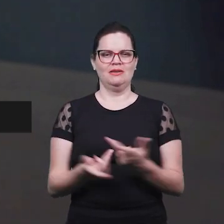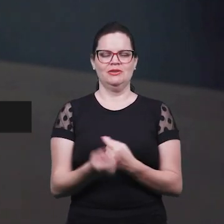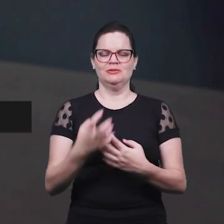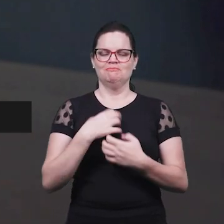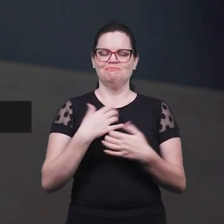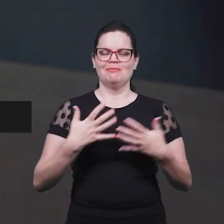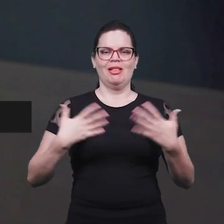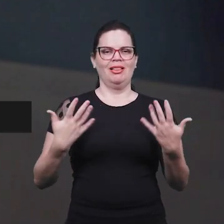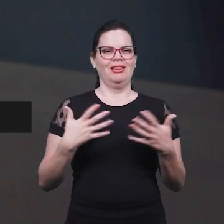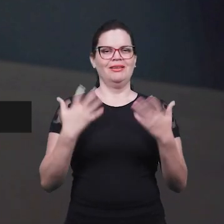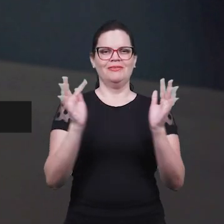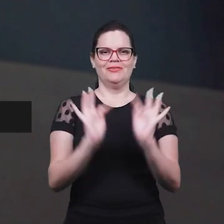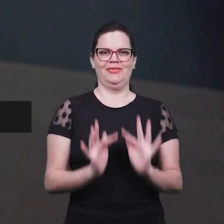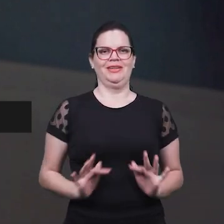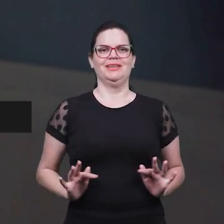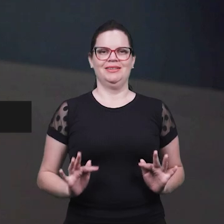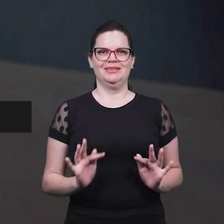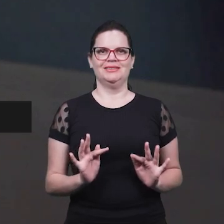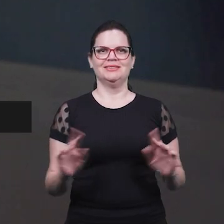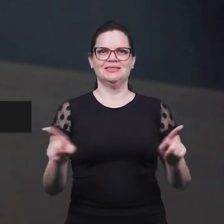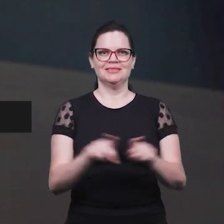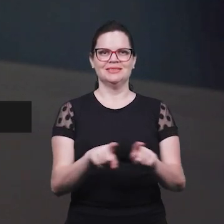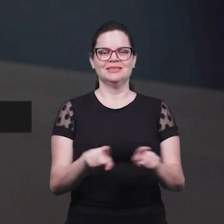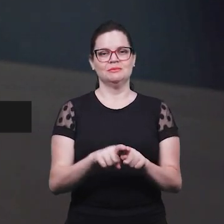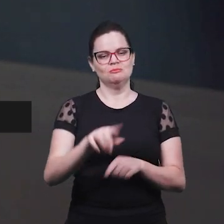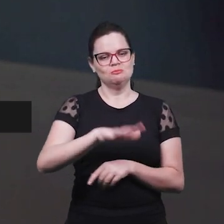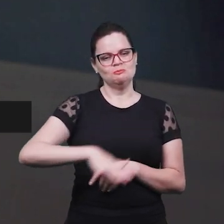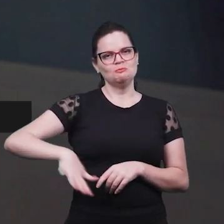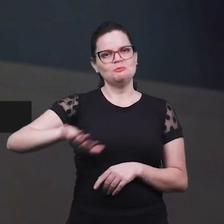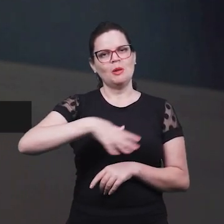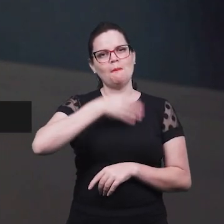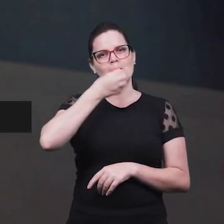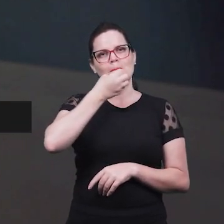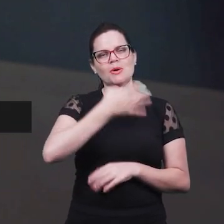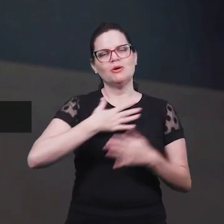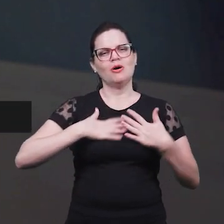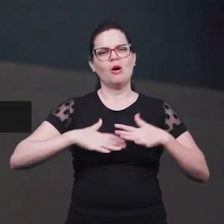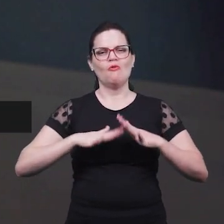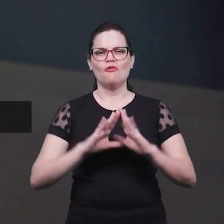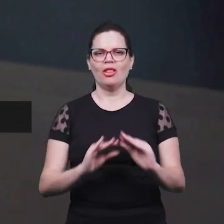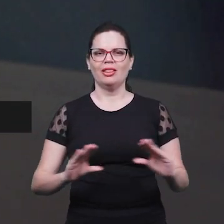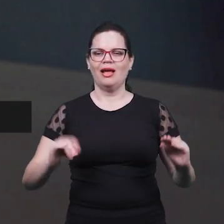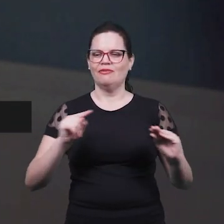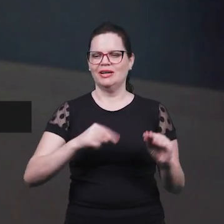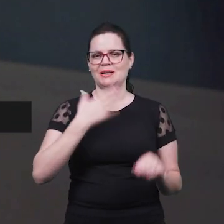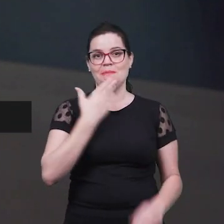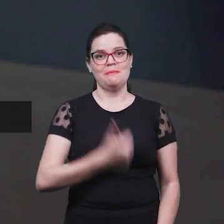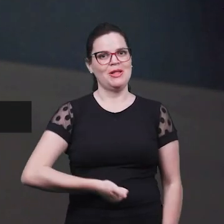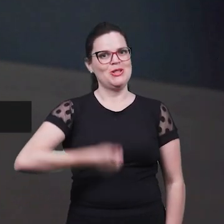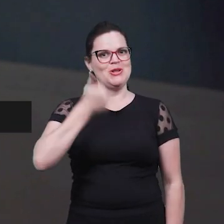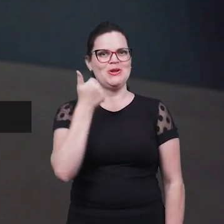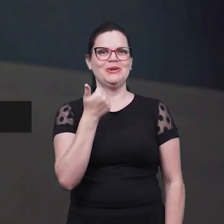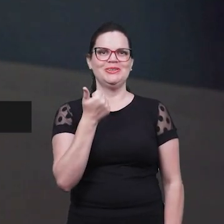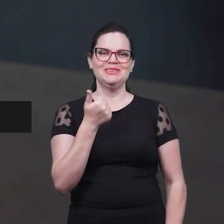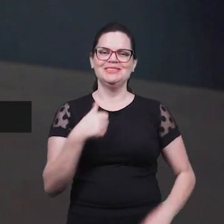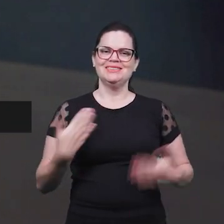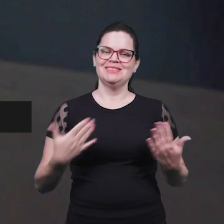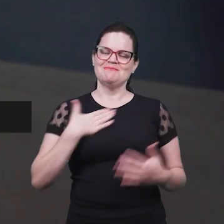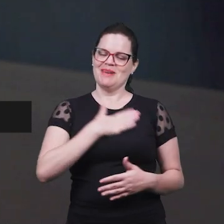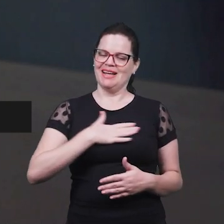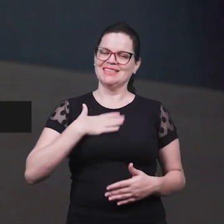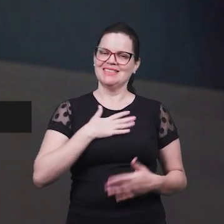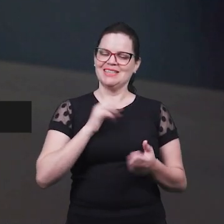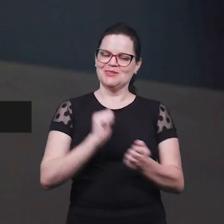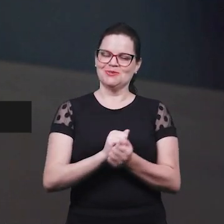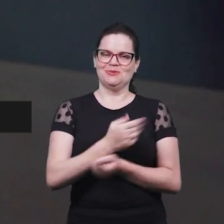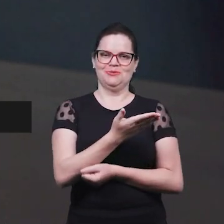alegria muito grande, né? E estar em ambiente, né, confortável para nós é melhor ainda, né? Então, assim, é um prazer muito grande